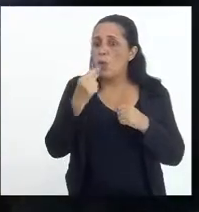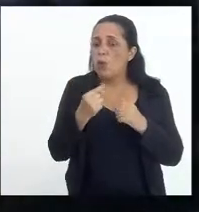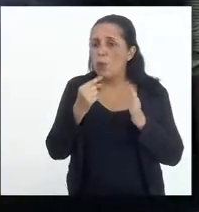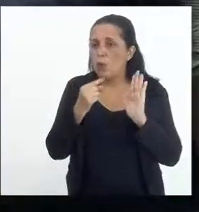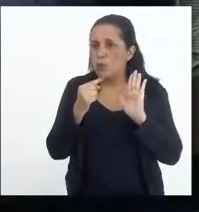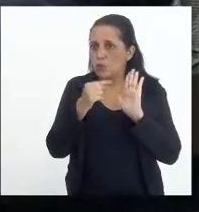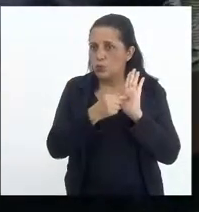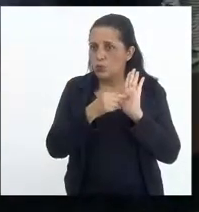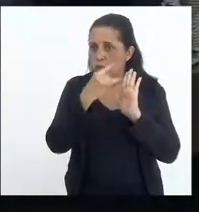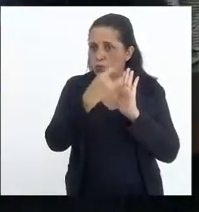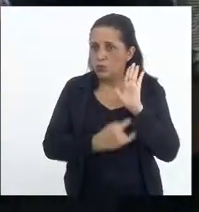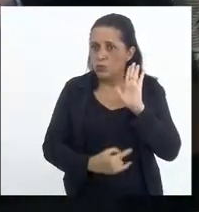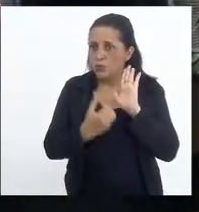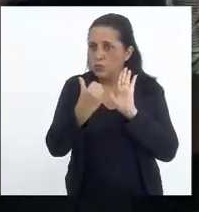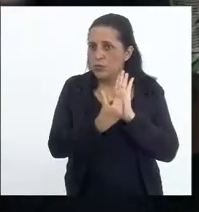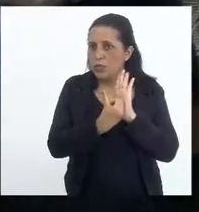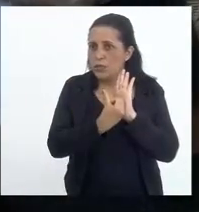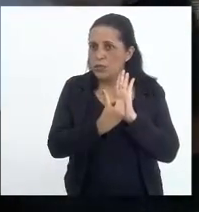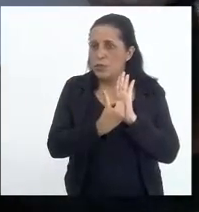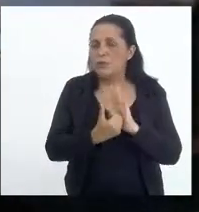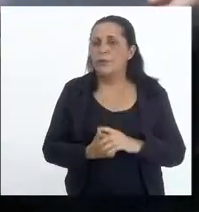item, o inciso 6,